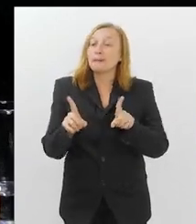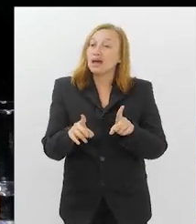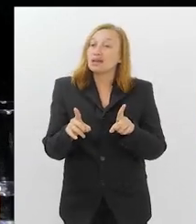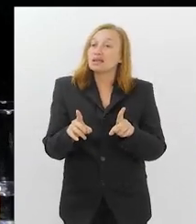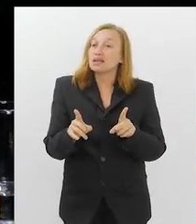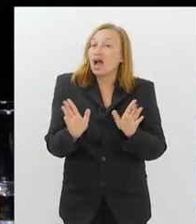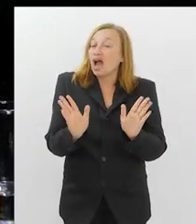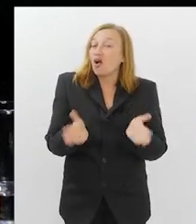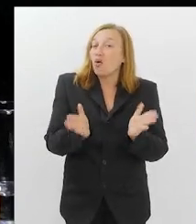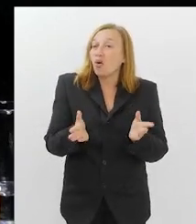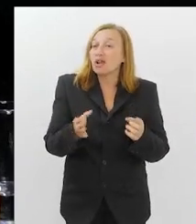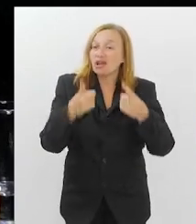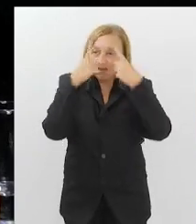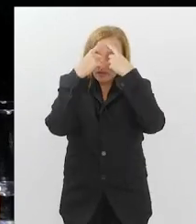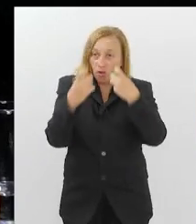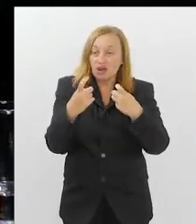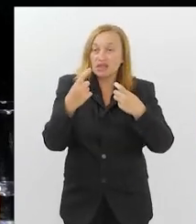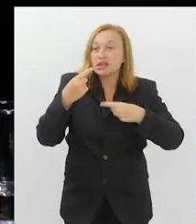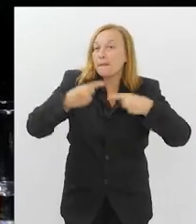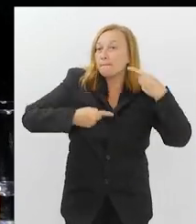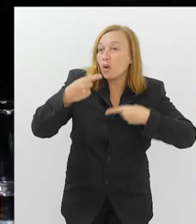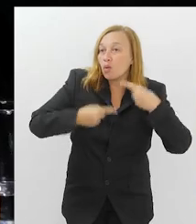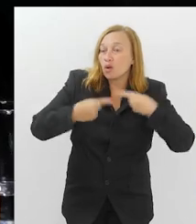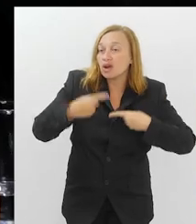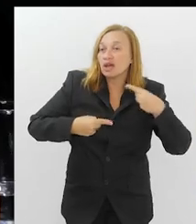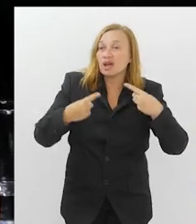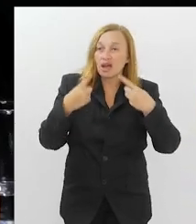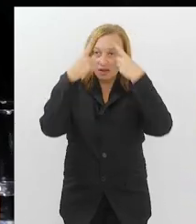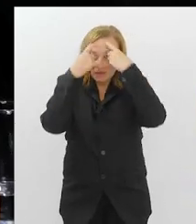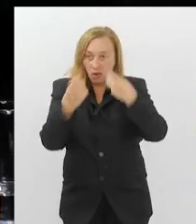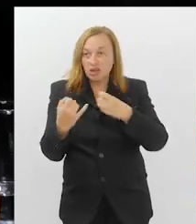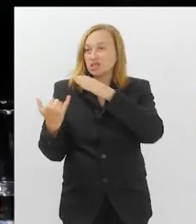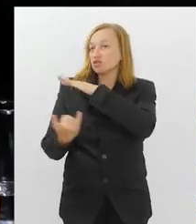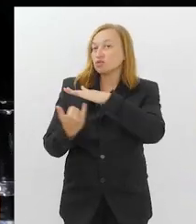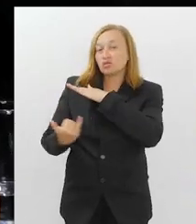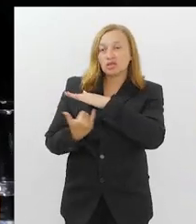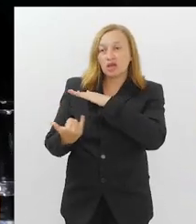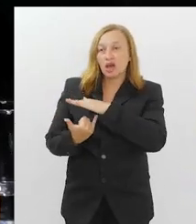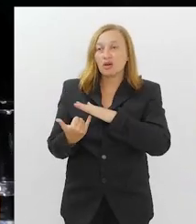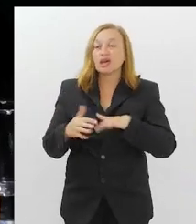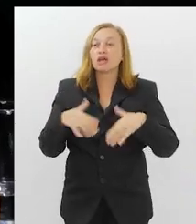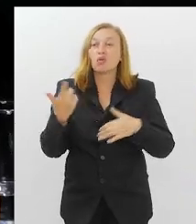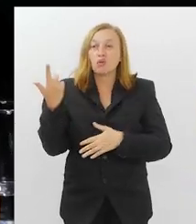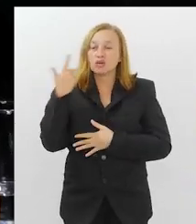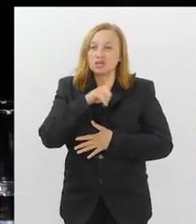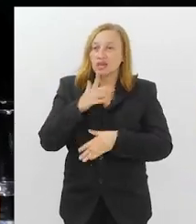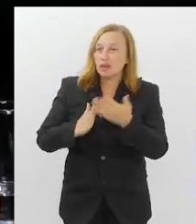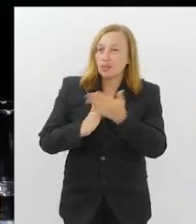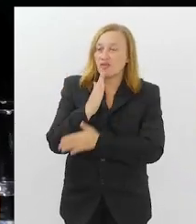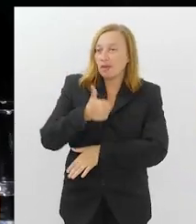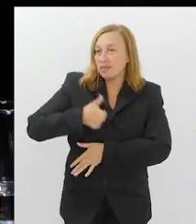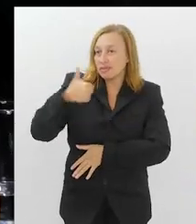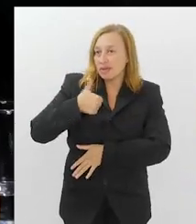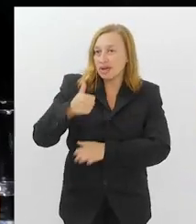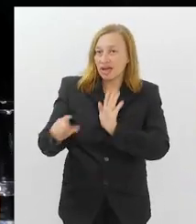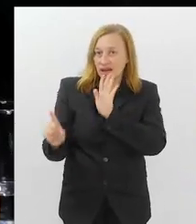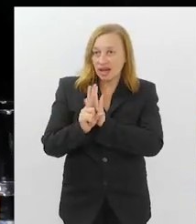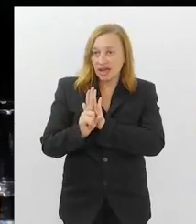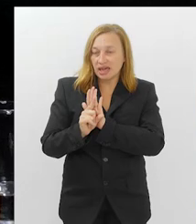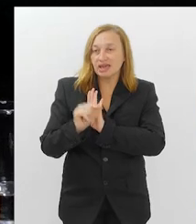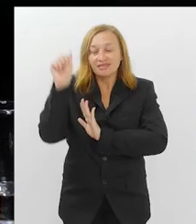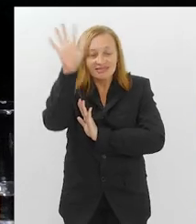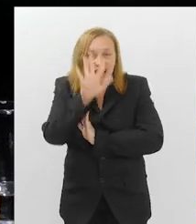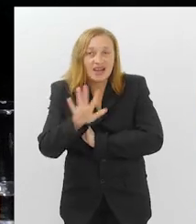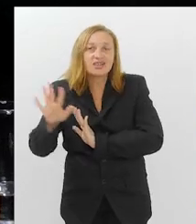violência, mas violência doméstica, estou falando da violência política, da violência institucional, e consegui aprovar, foi a